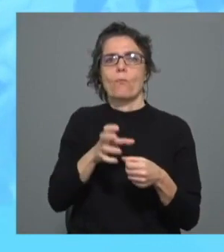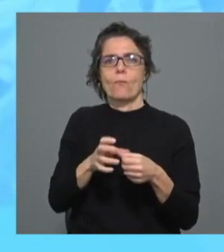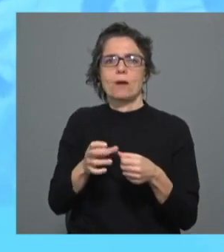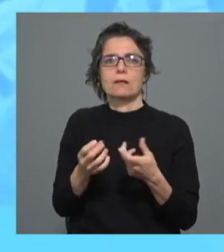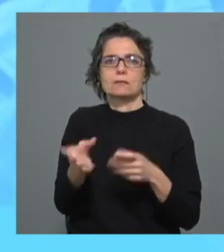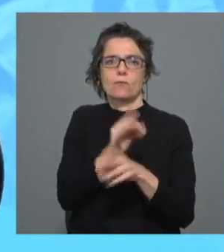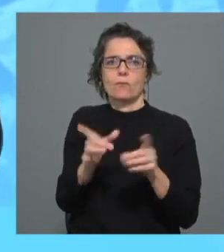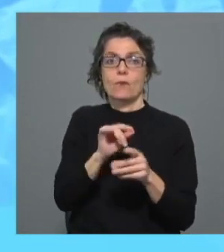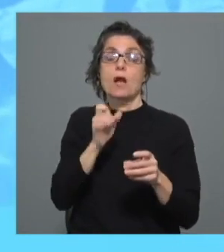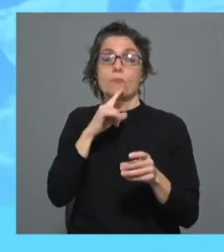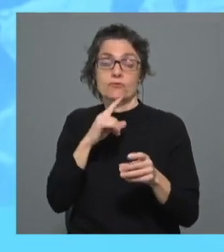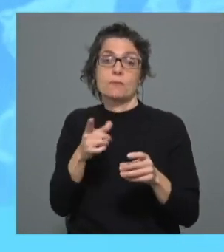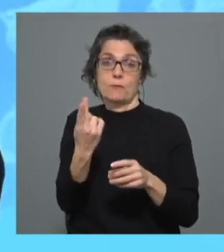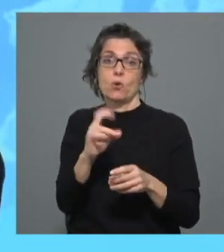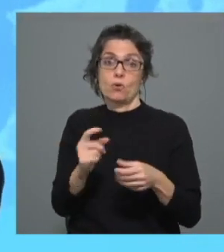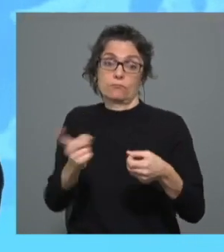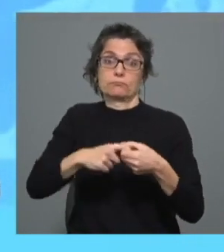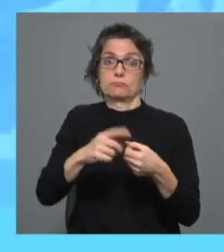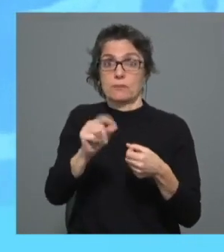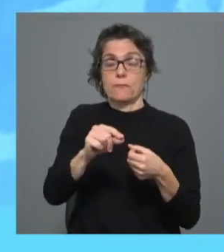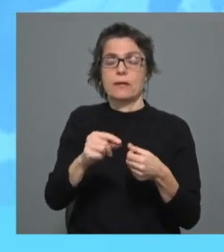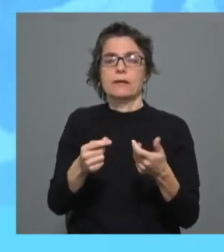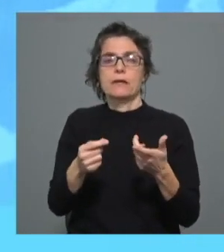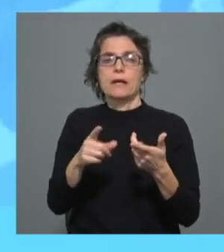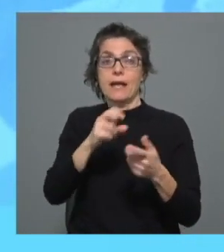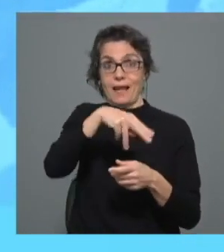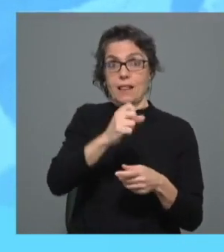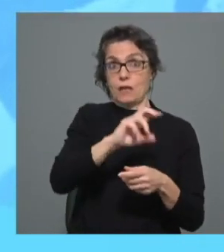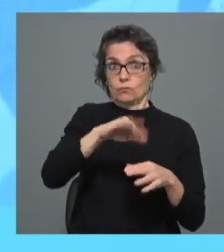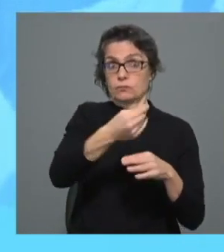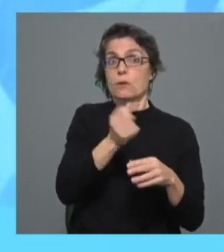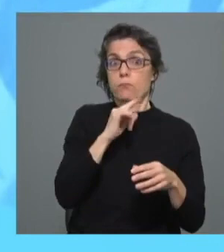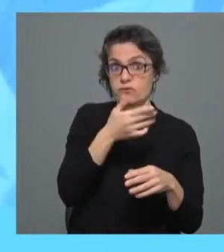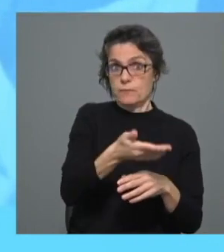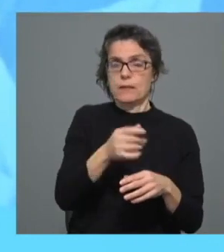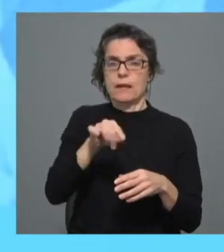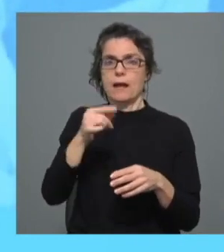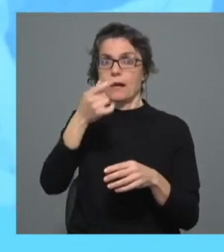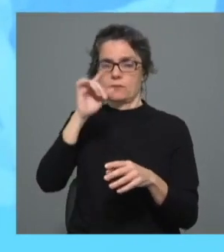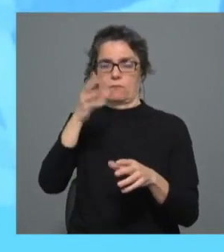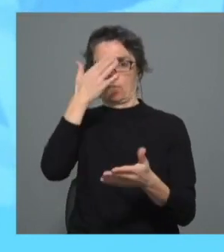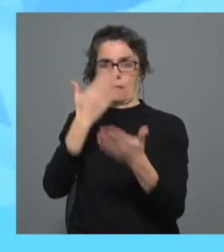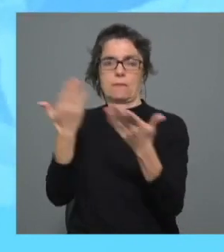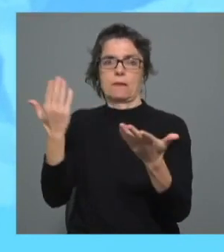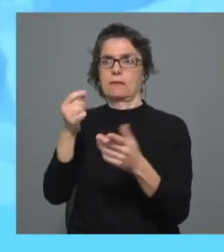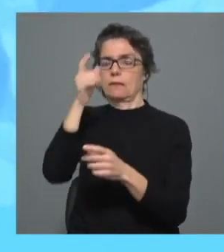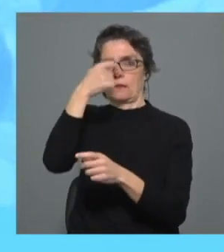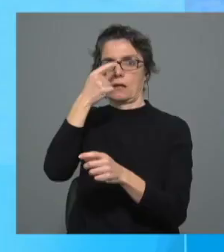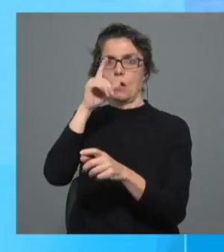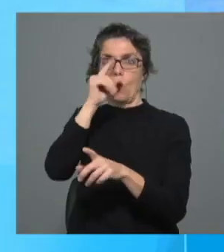candidato à adesão à União Europeia e, eventualmente, também à NATO. Tudo isso caiu em cima do Sr. Putin. Foram autênticos bumerangues.